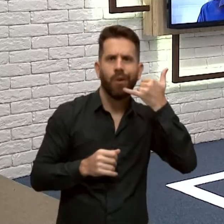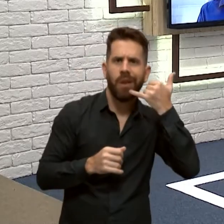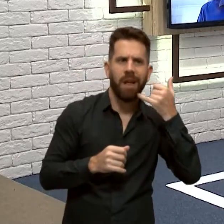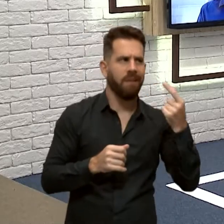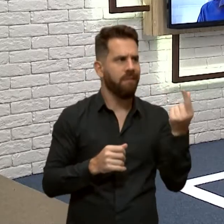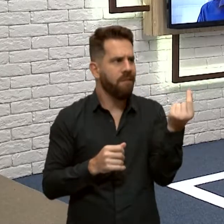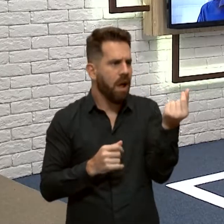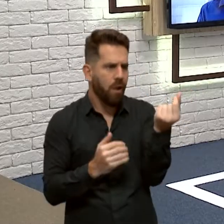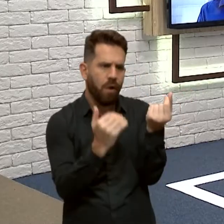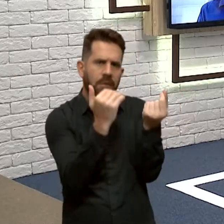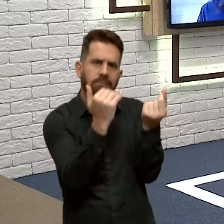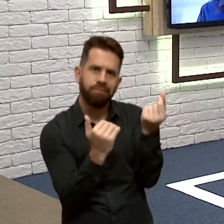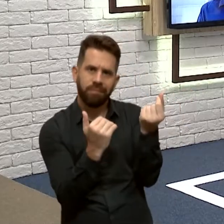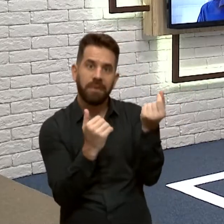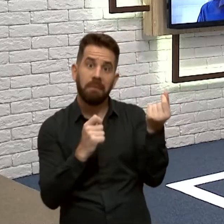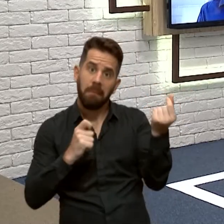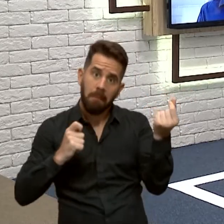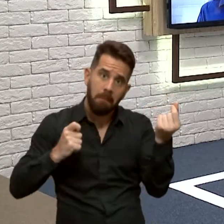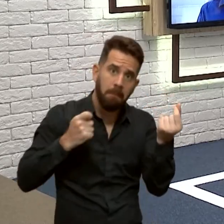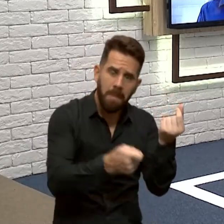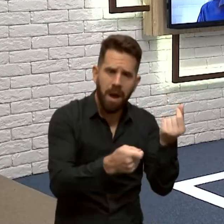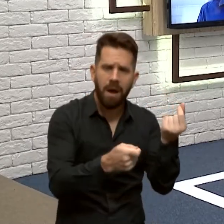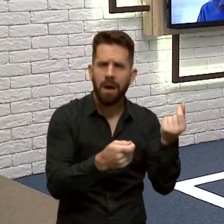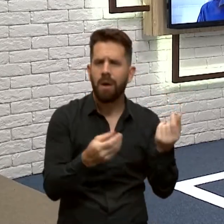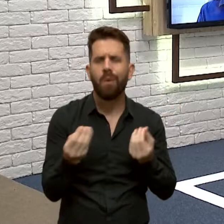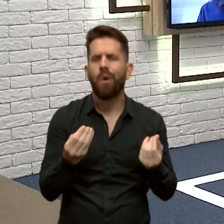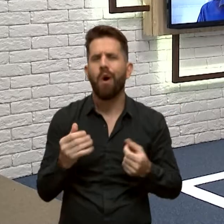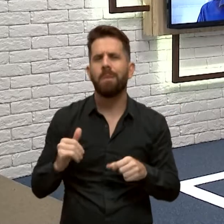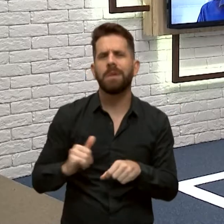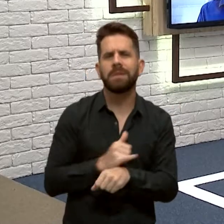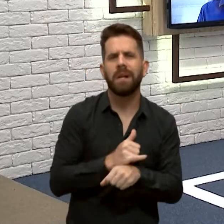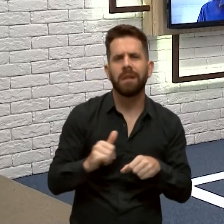estratégias diferentes que acabam ganhando públicos diferentes ou não?